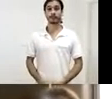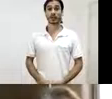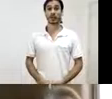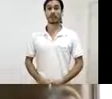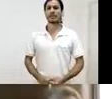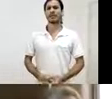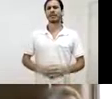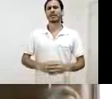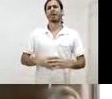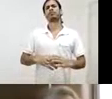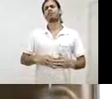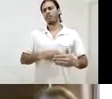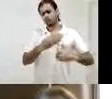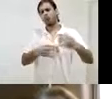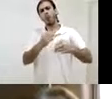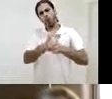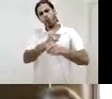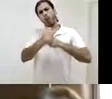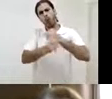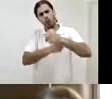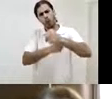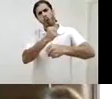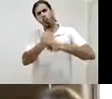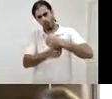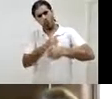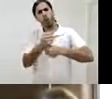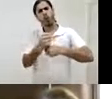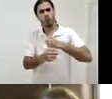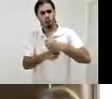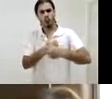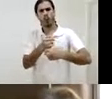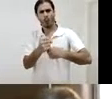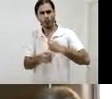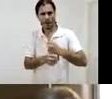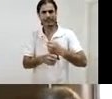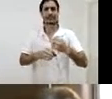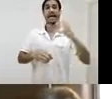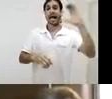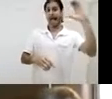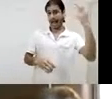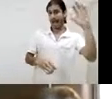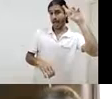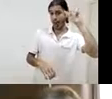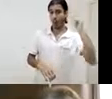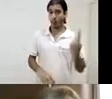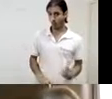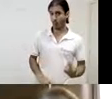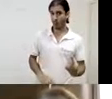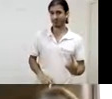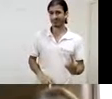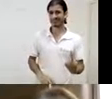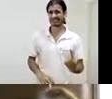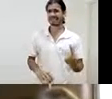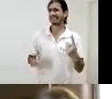assim, séculos até, as ciências humanas foram refém dessa lógica, dessa racionalidade científica. Então, a ação